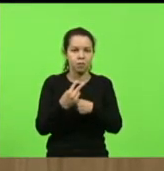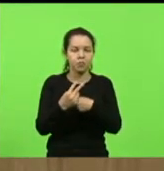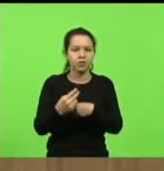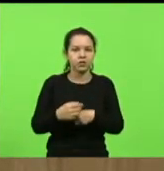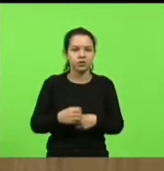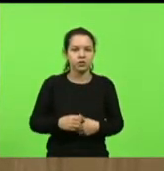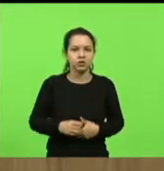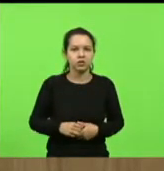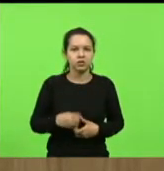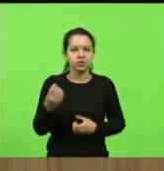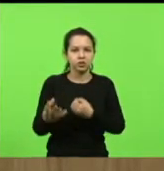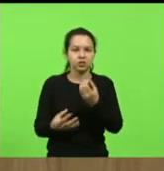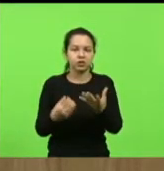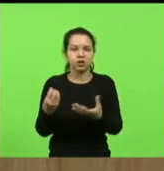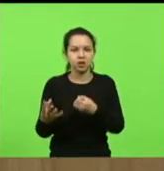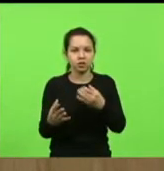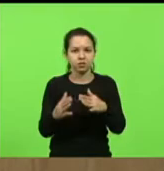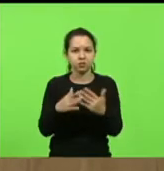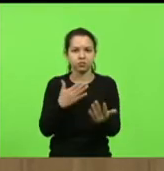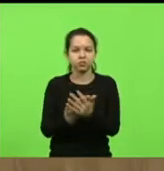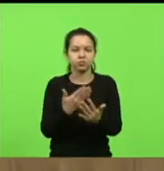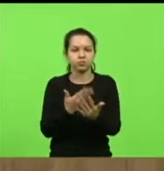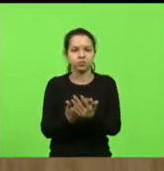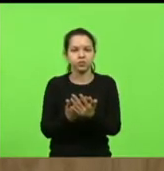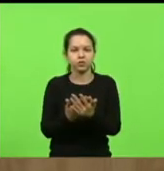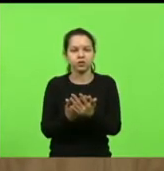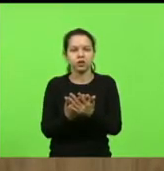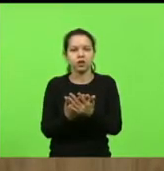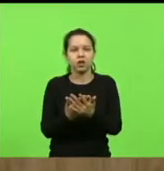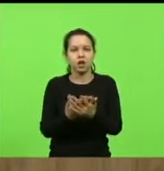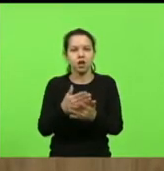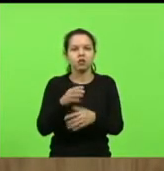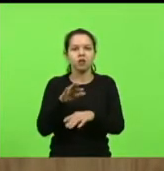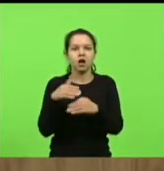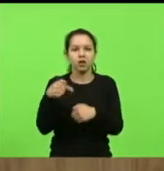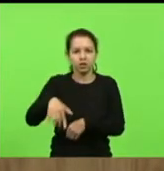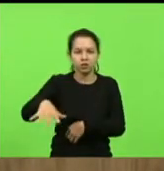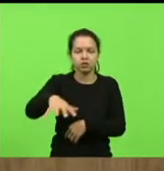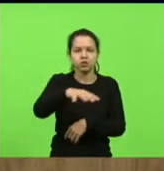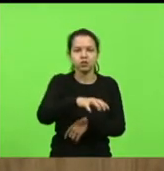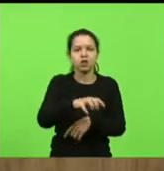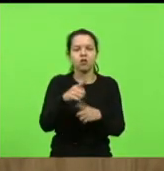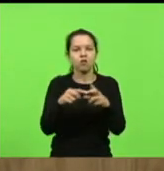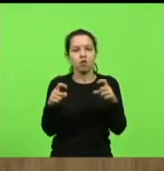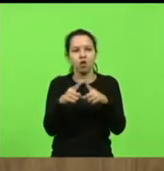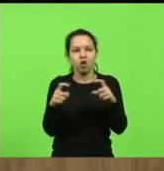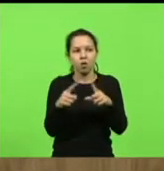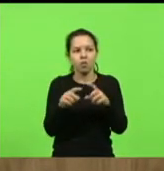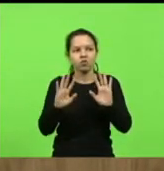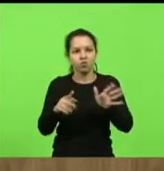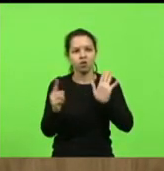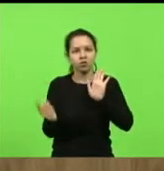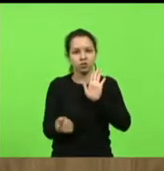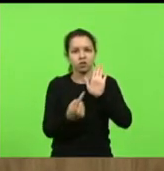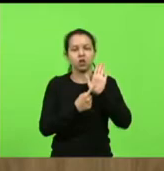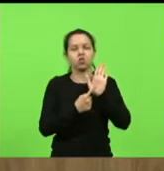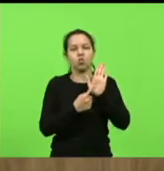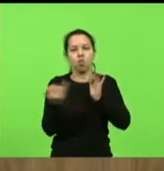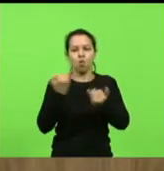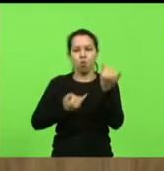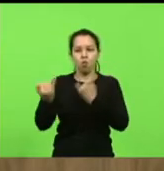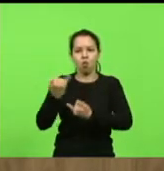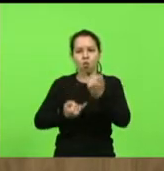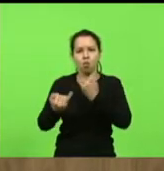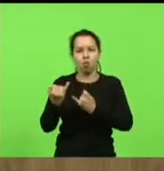Entregue nas escolas da rede estadual, aqui de Florianópolis. Eu recebi muitas denúncias e eu disse para os